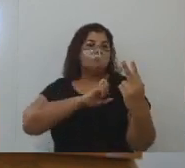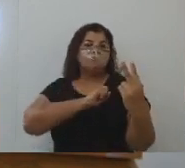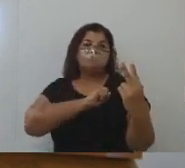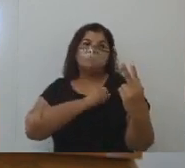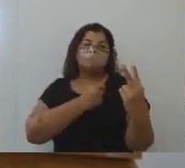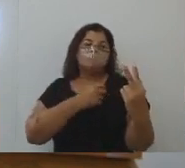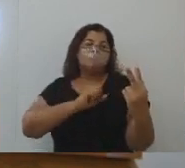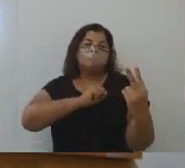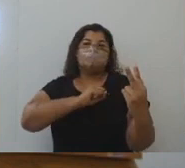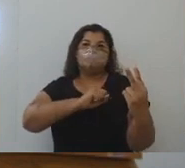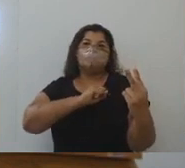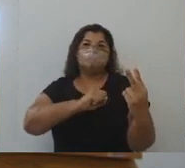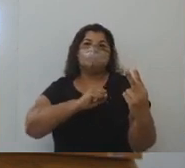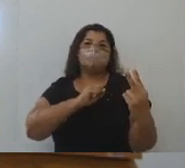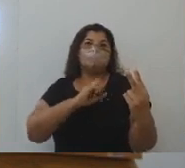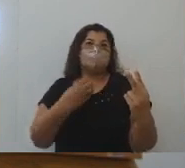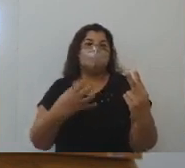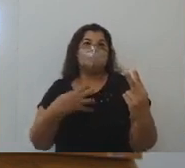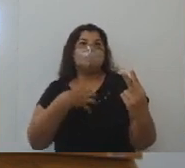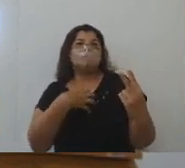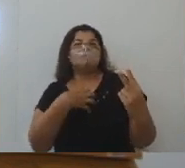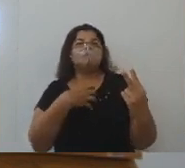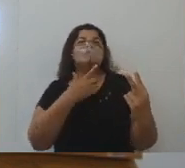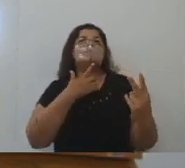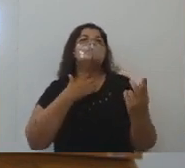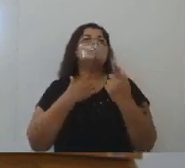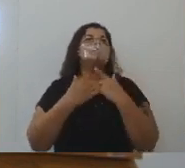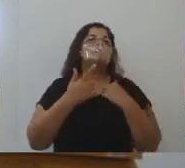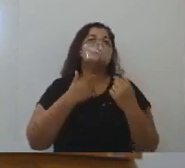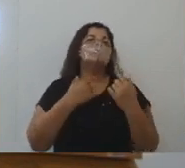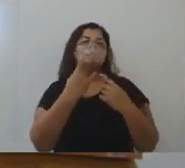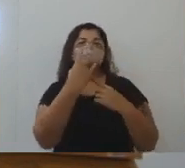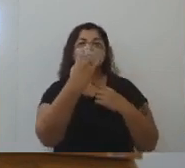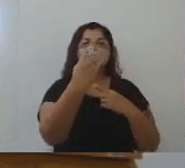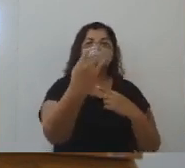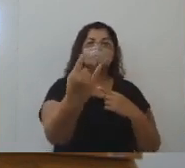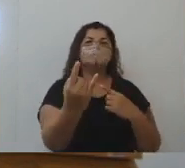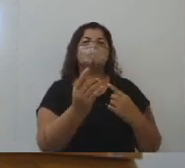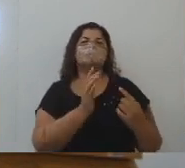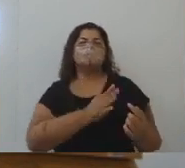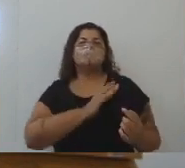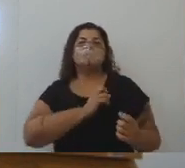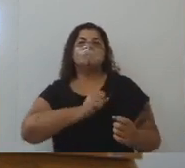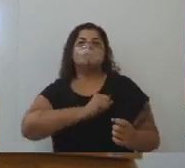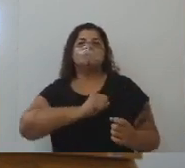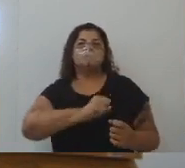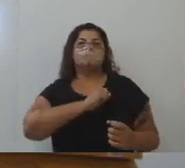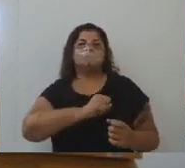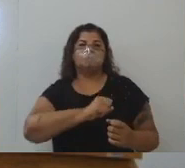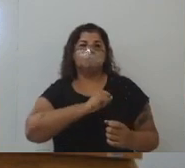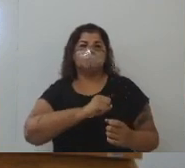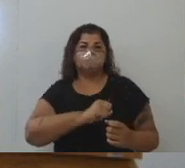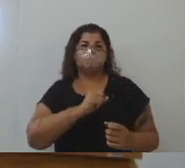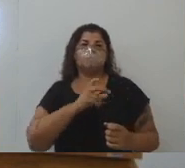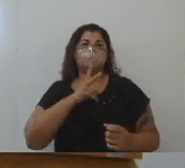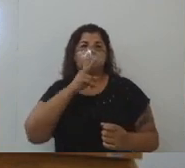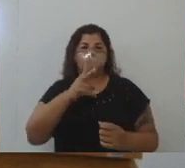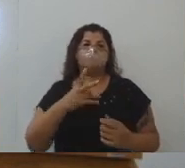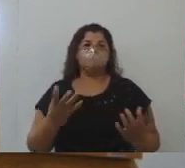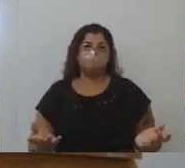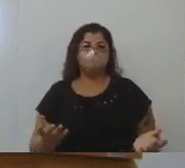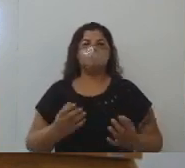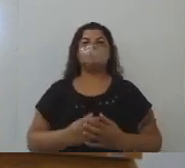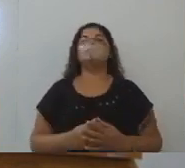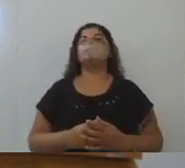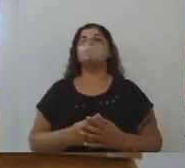de uma pessoa que provoca aí o nosso desejo, a nossa atração, o nosso coração ele começa a bater muito mais forte. Então, o